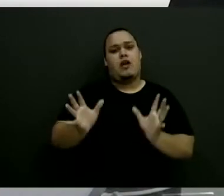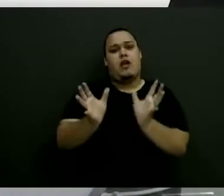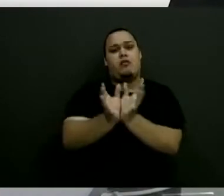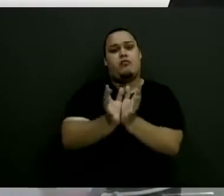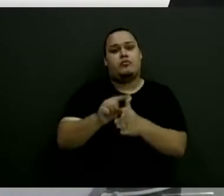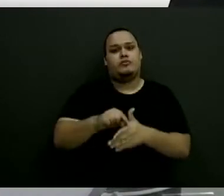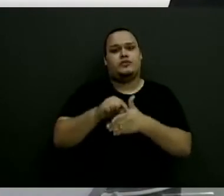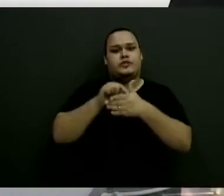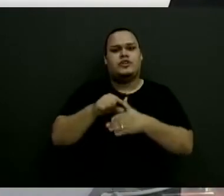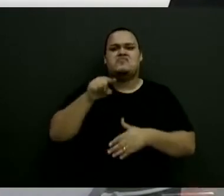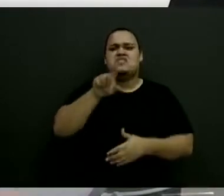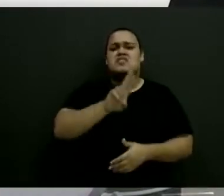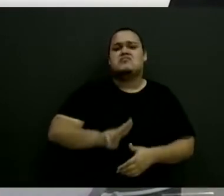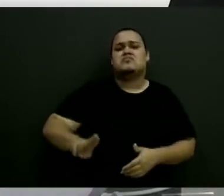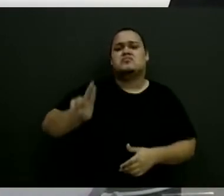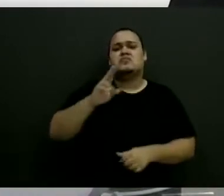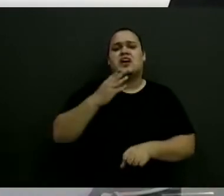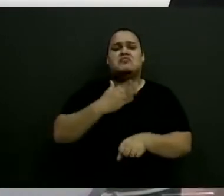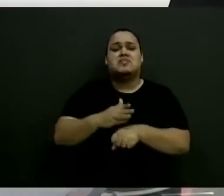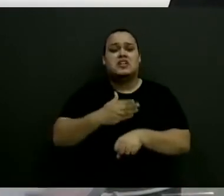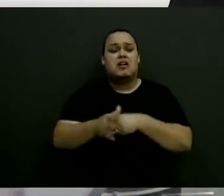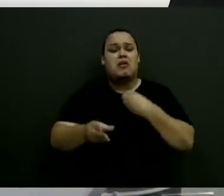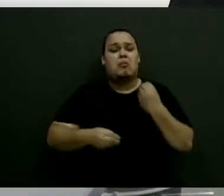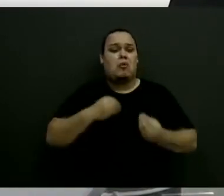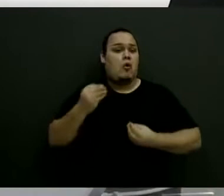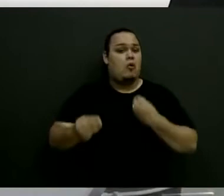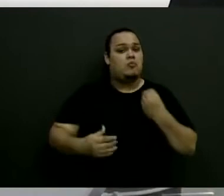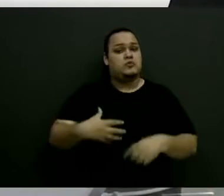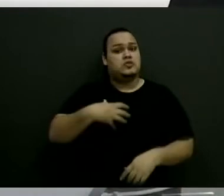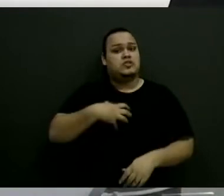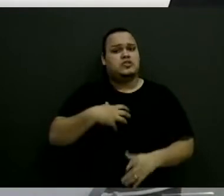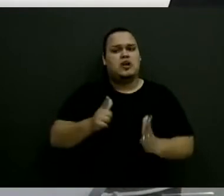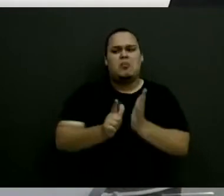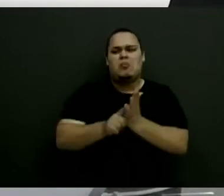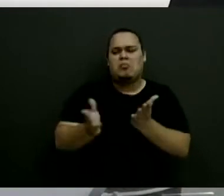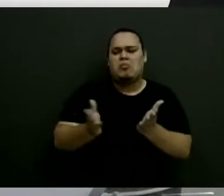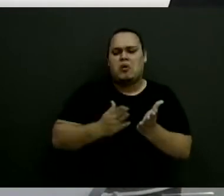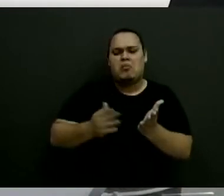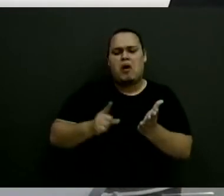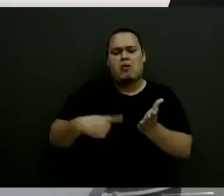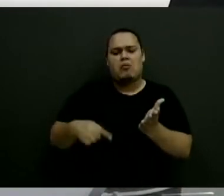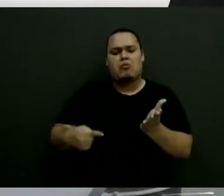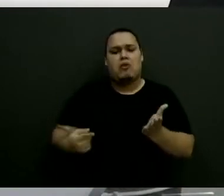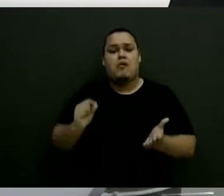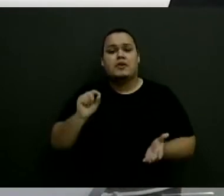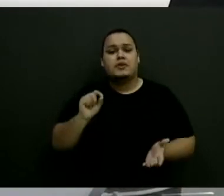Qual material, qual método, qual melhor maneira de se trabalhar com seus líderes.